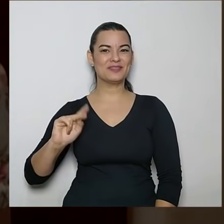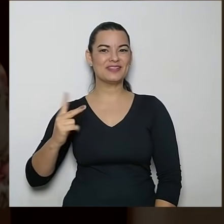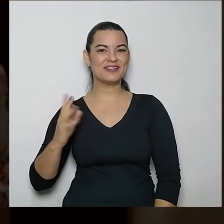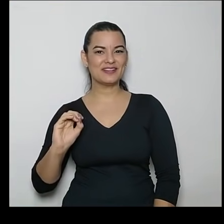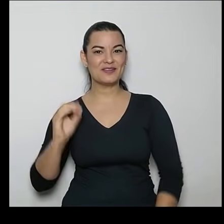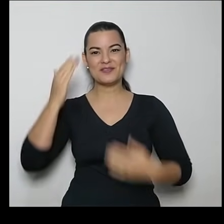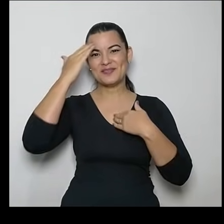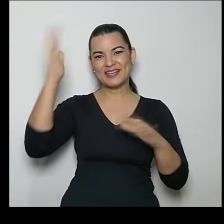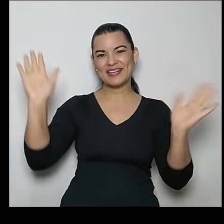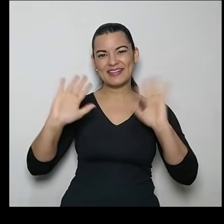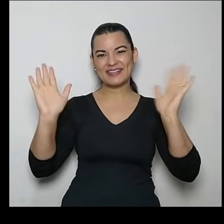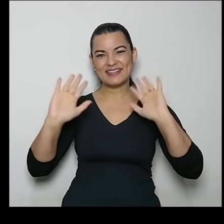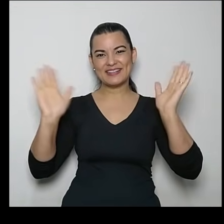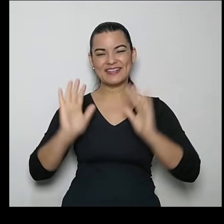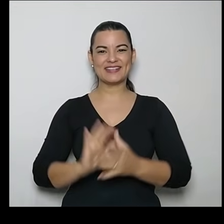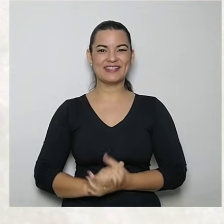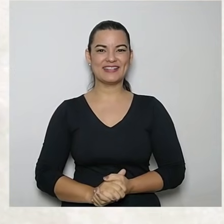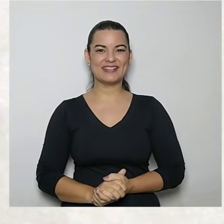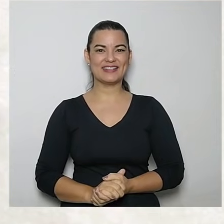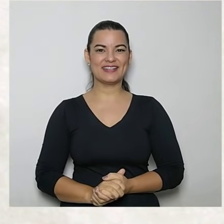mais!